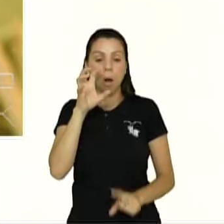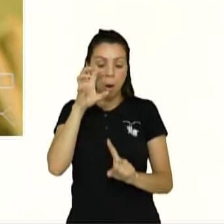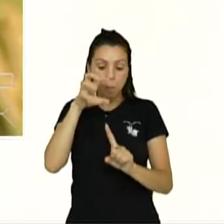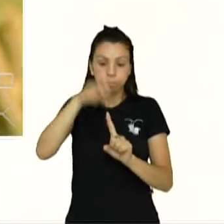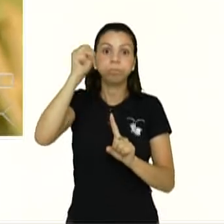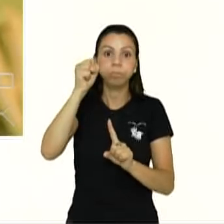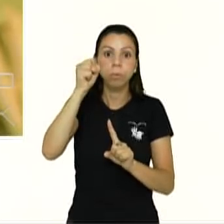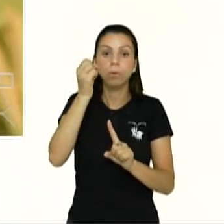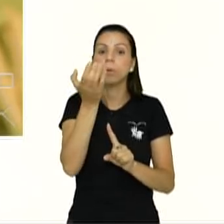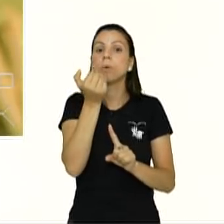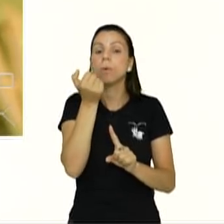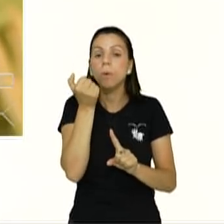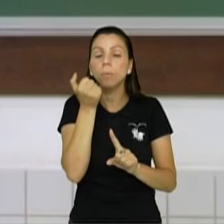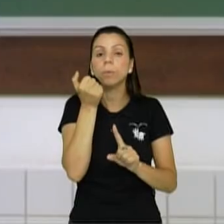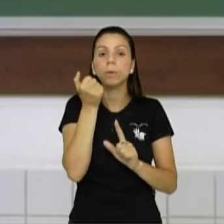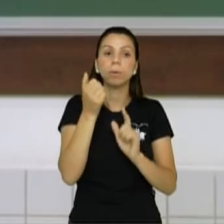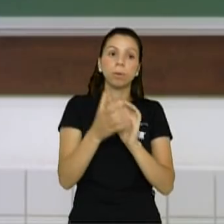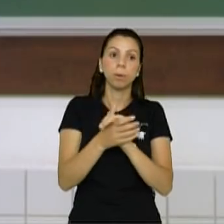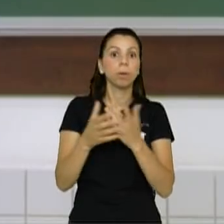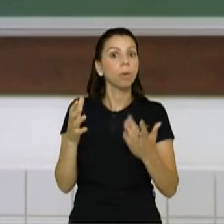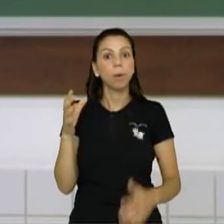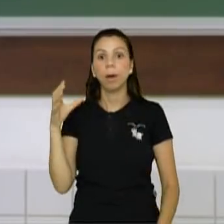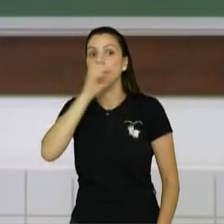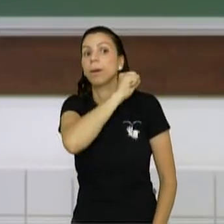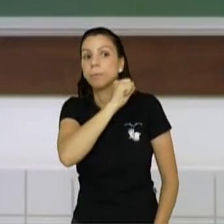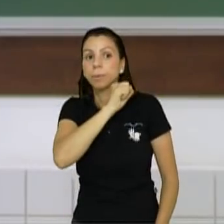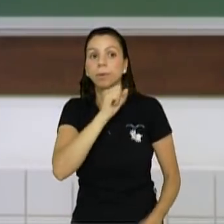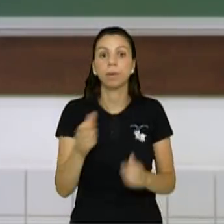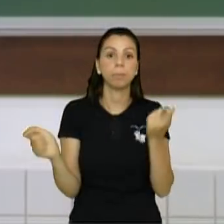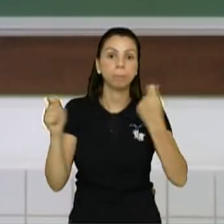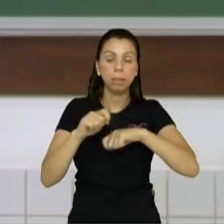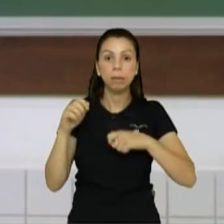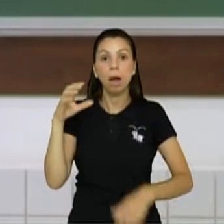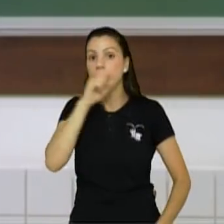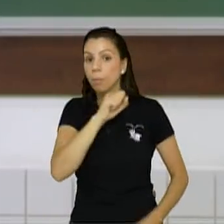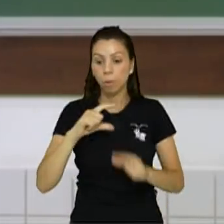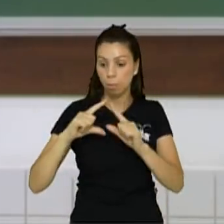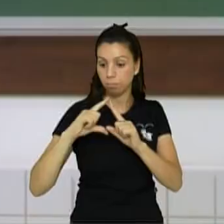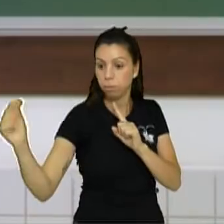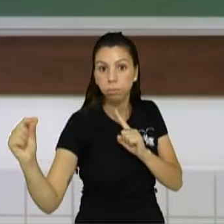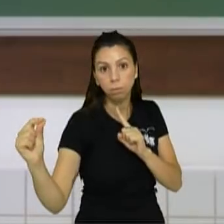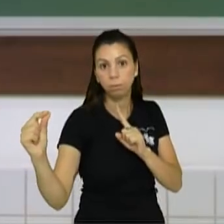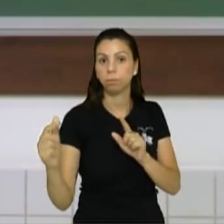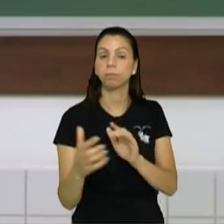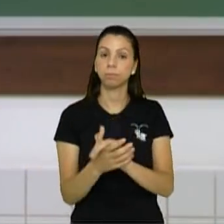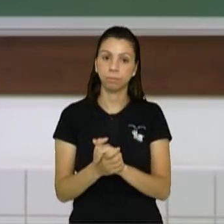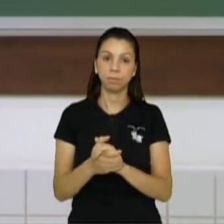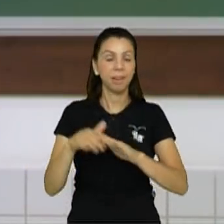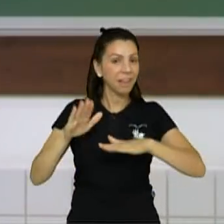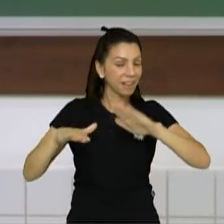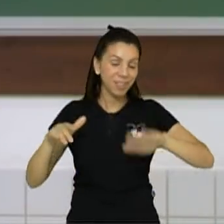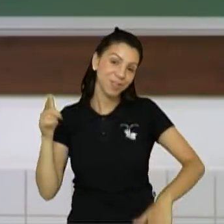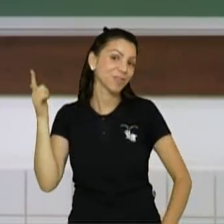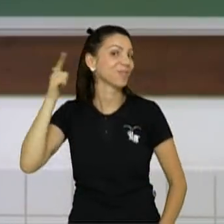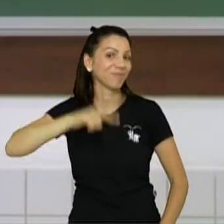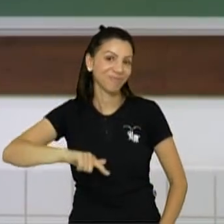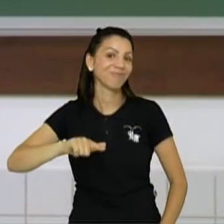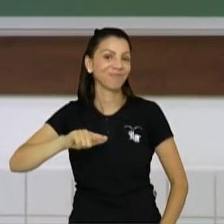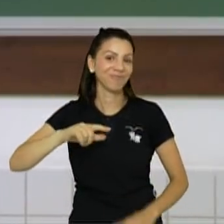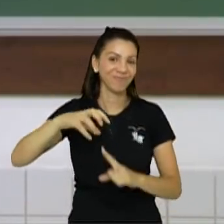mais energia. Então ela é muito rápida e ele tem que ser mais rápido ainda para poder tentar escapar dela. Muitas vezes ele não